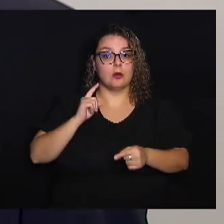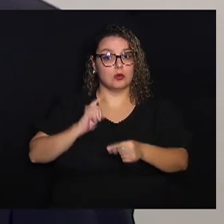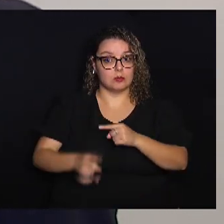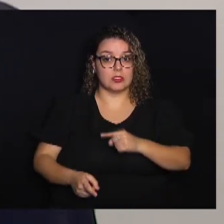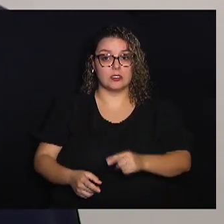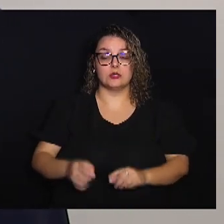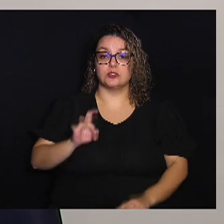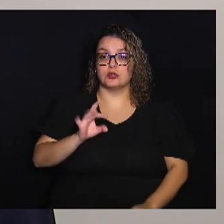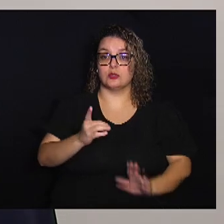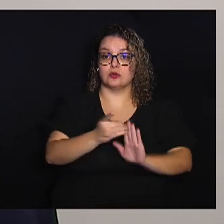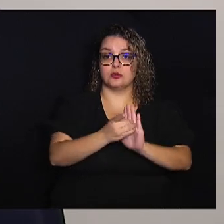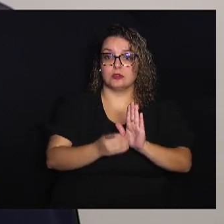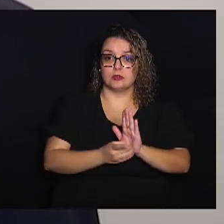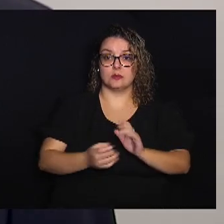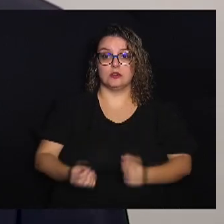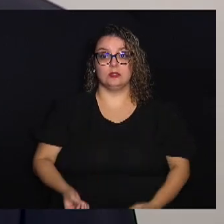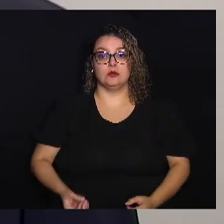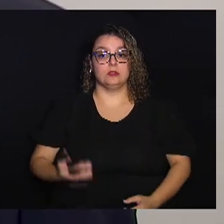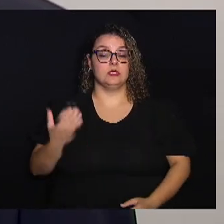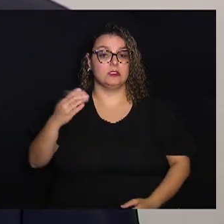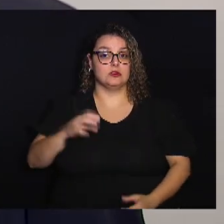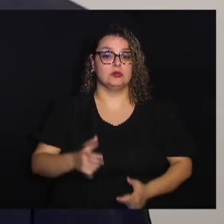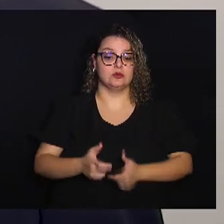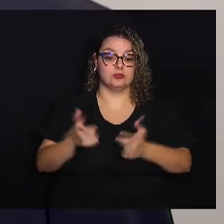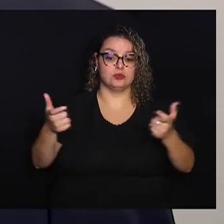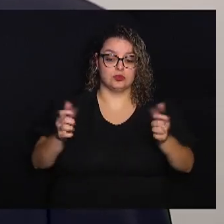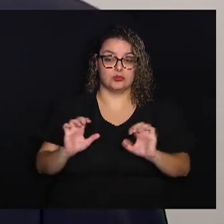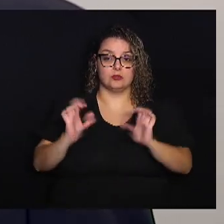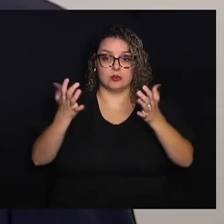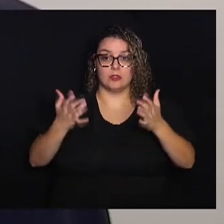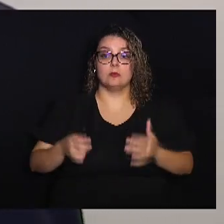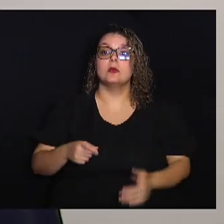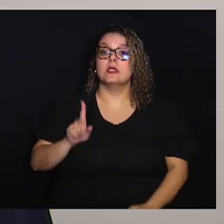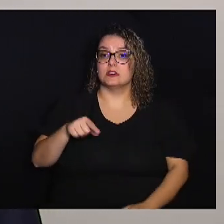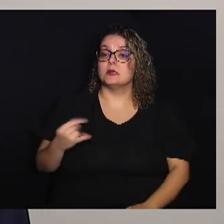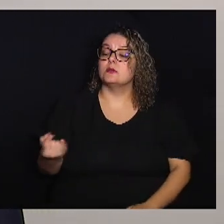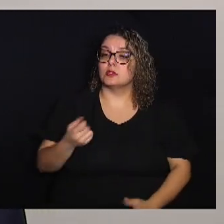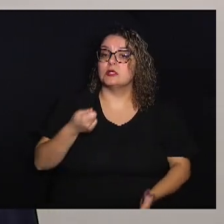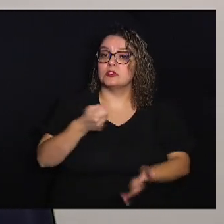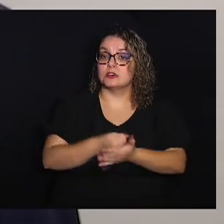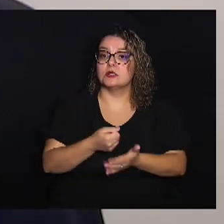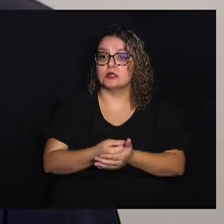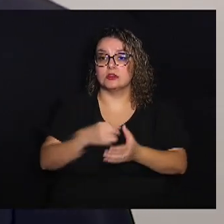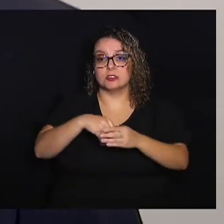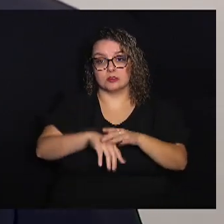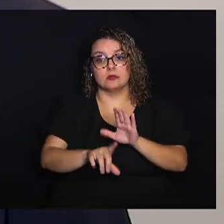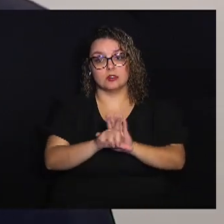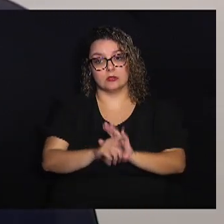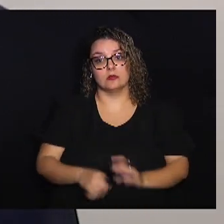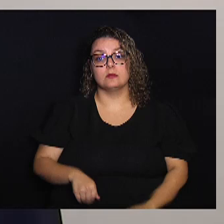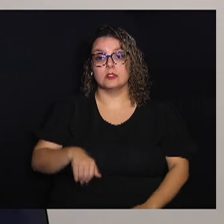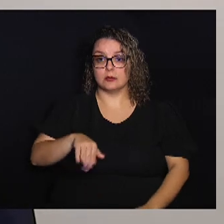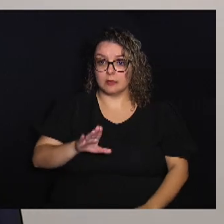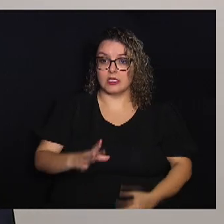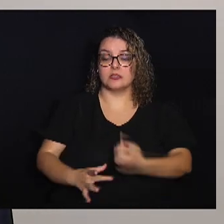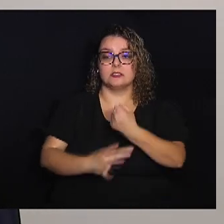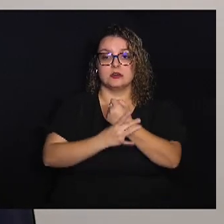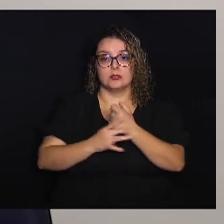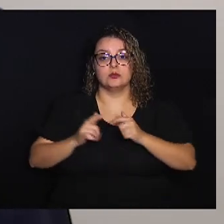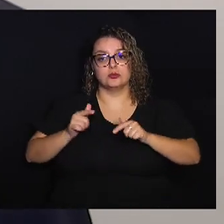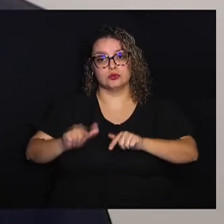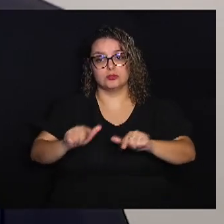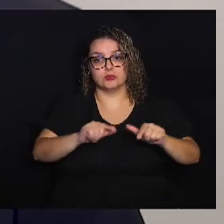eventos, de grande porte, mas é importante que a gente garanta isso dentro da lei para trazer mais segurança nos nossos